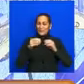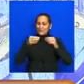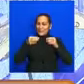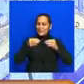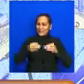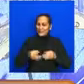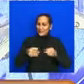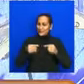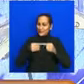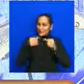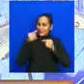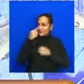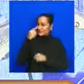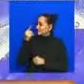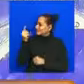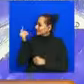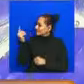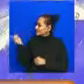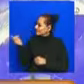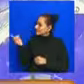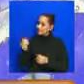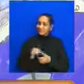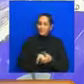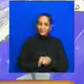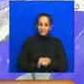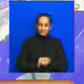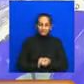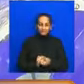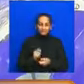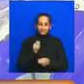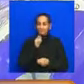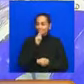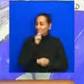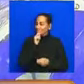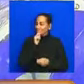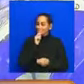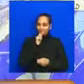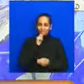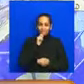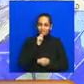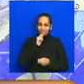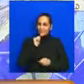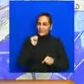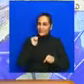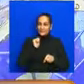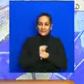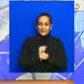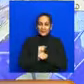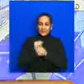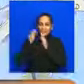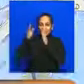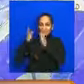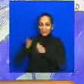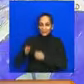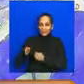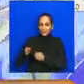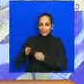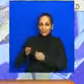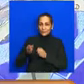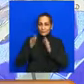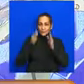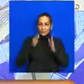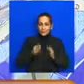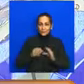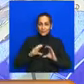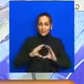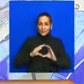Bolas posicionadas, valendo. Não desceram todas as bolas. Tamires, nossa garota da sorte, por favor, faça